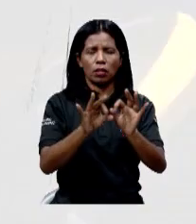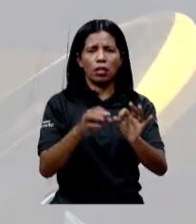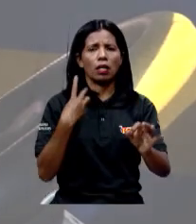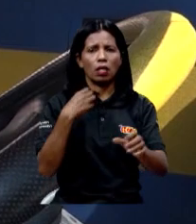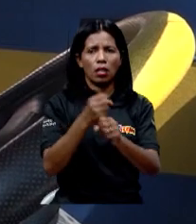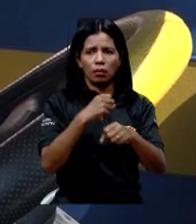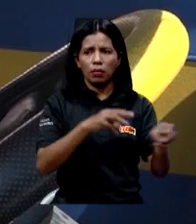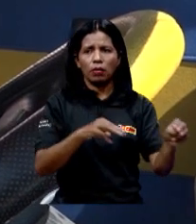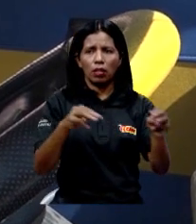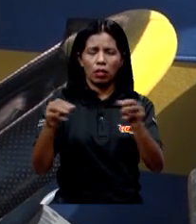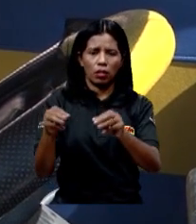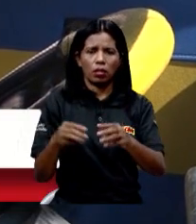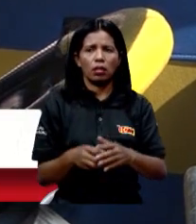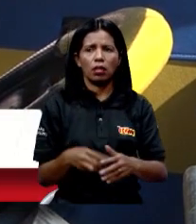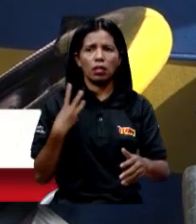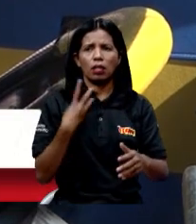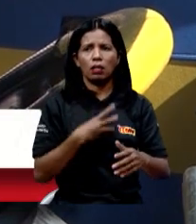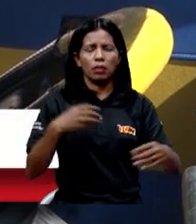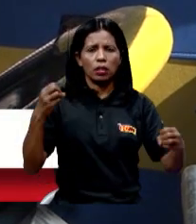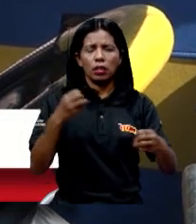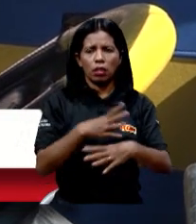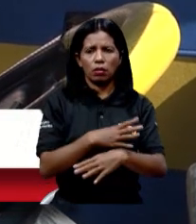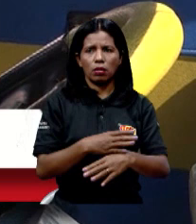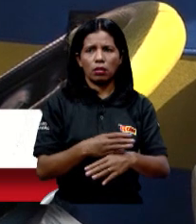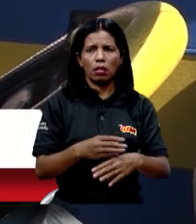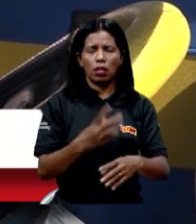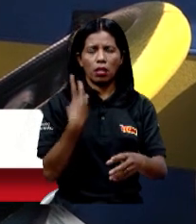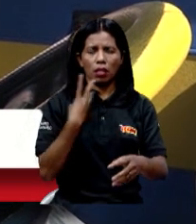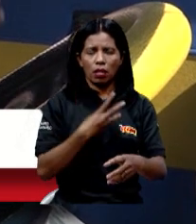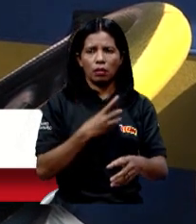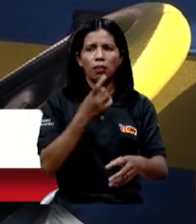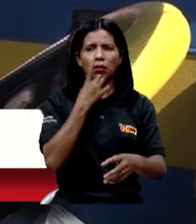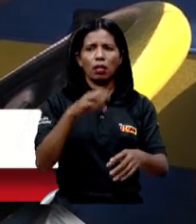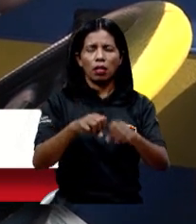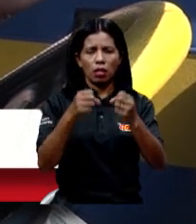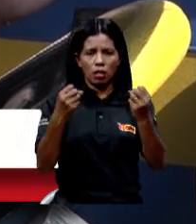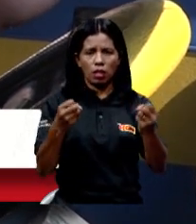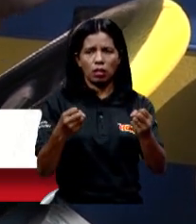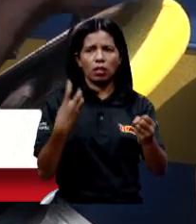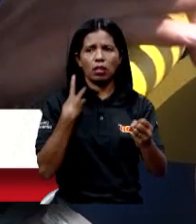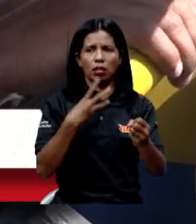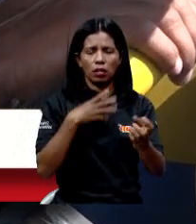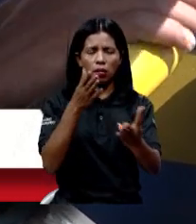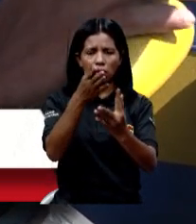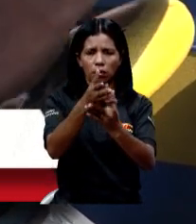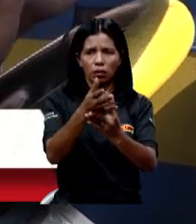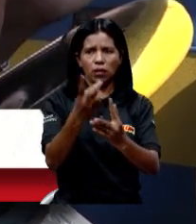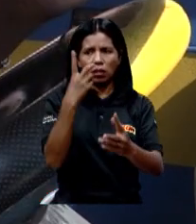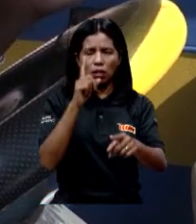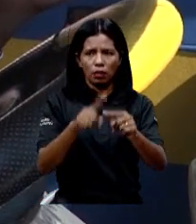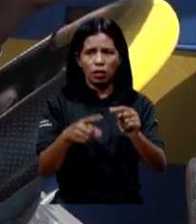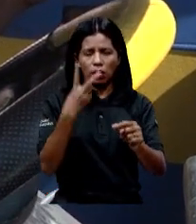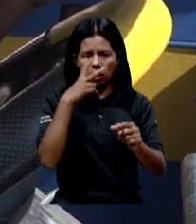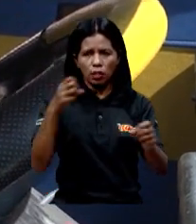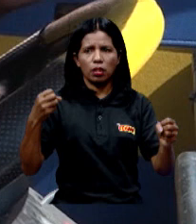movimento da rumah sang ami yang setau tau kira tamat karavis sang lampu merah ni kan itu kan sita tu liu pada daun ni kan lah beri tambah itu